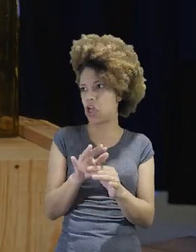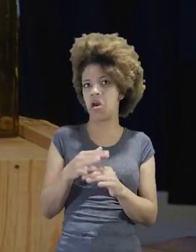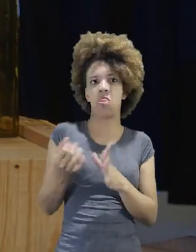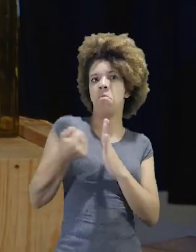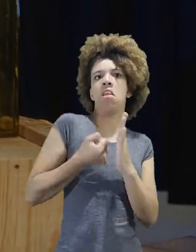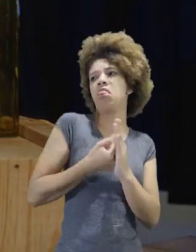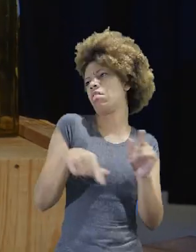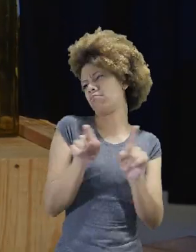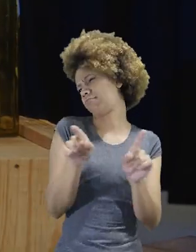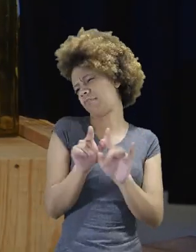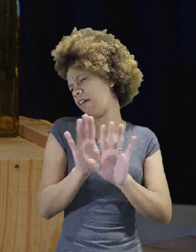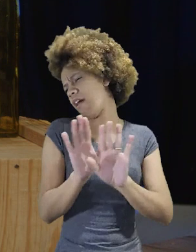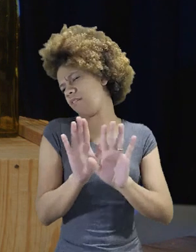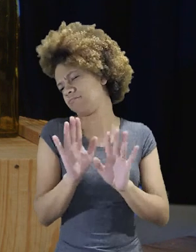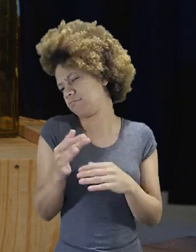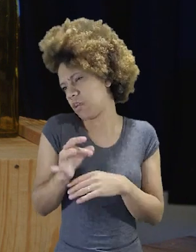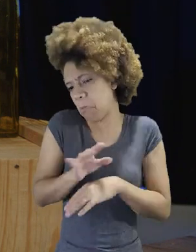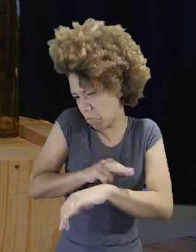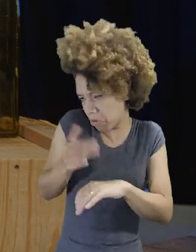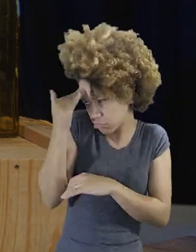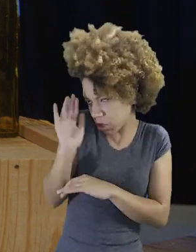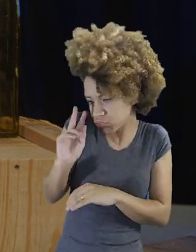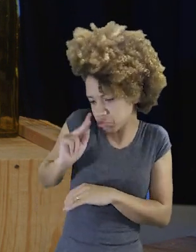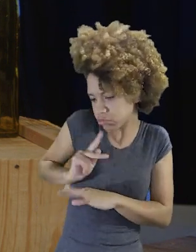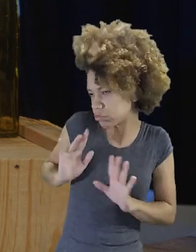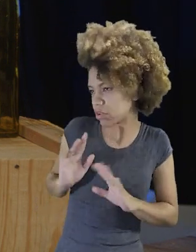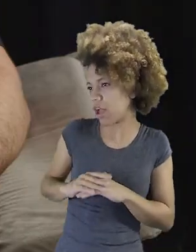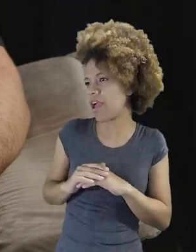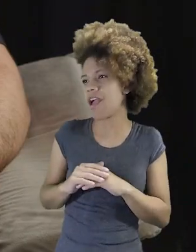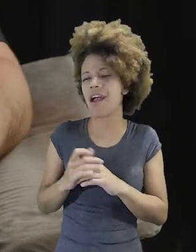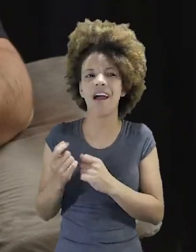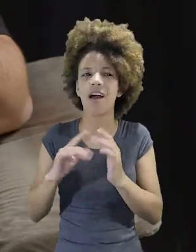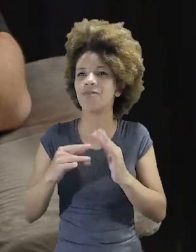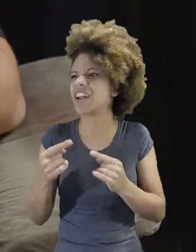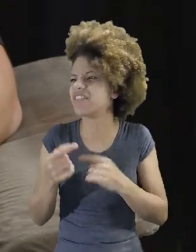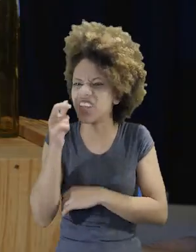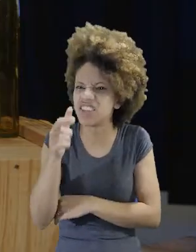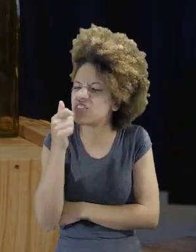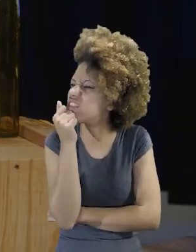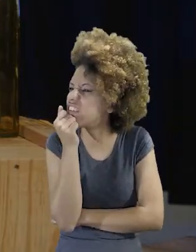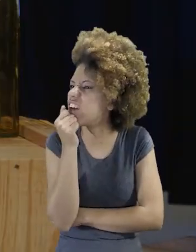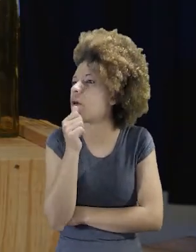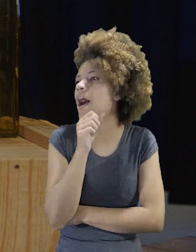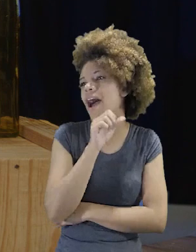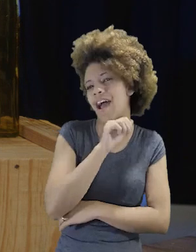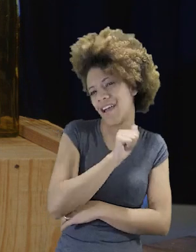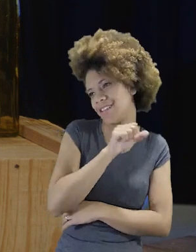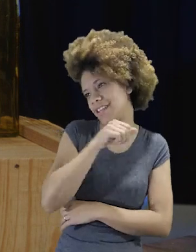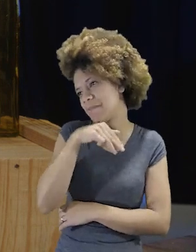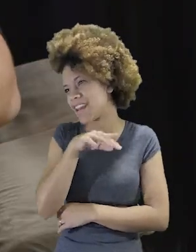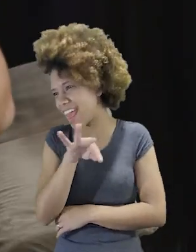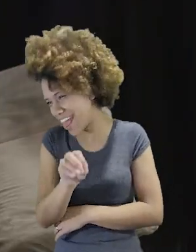isso é uma das poucas coisas das eleições que eu venho assistir é a cm neto tem sido